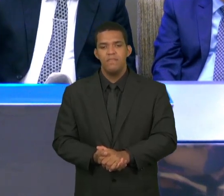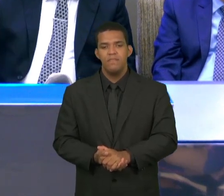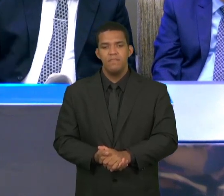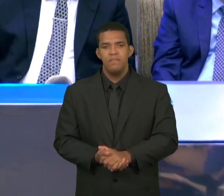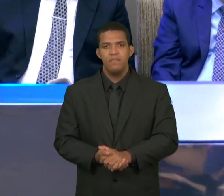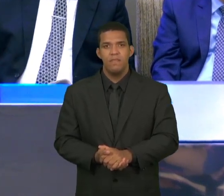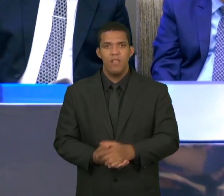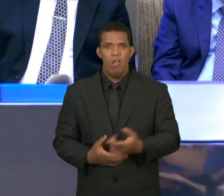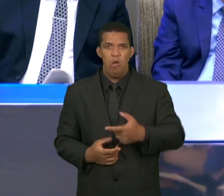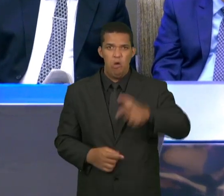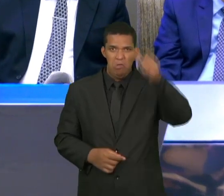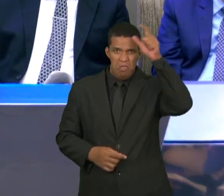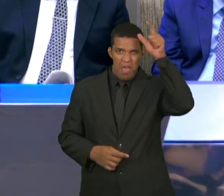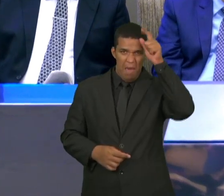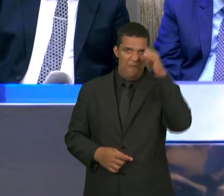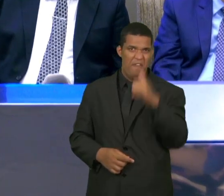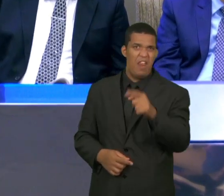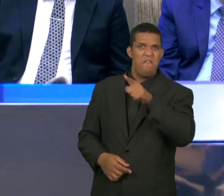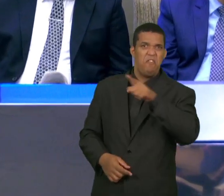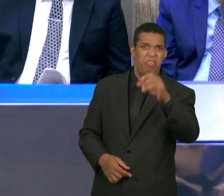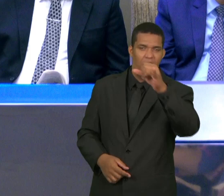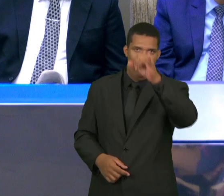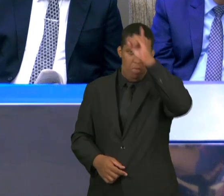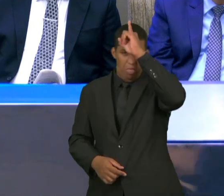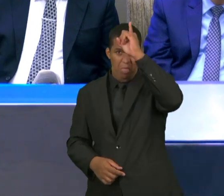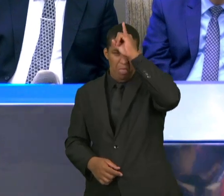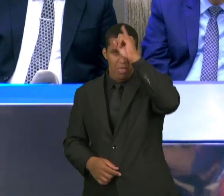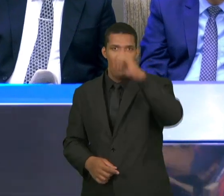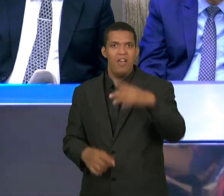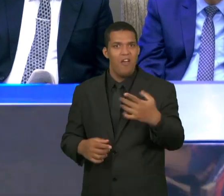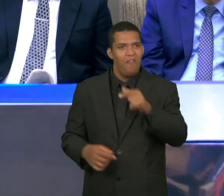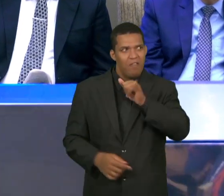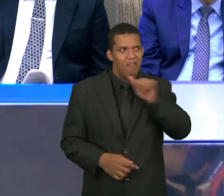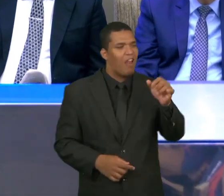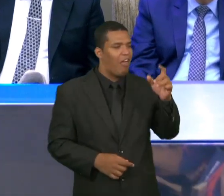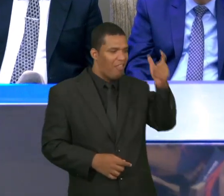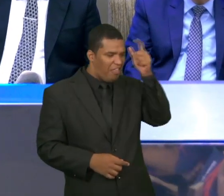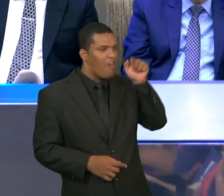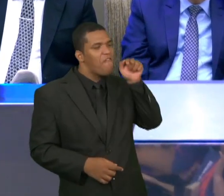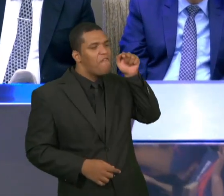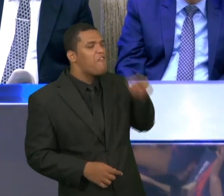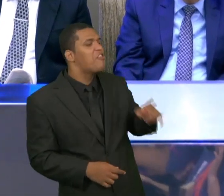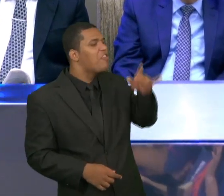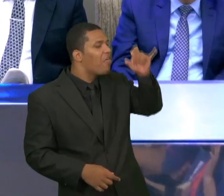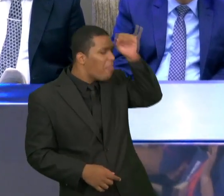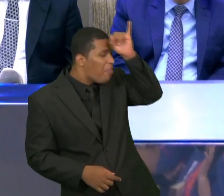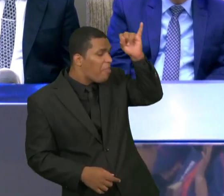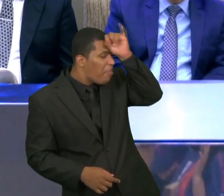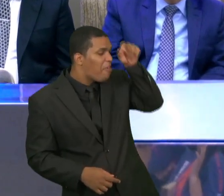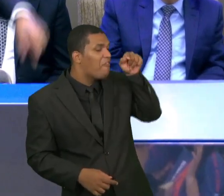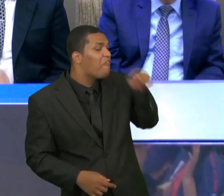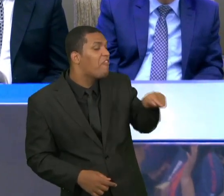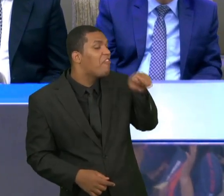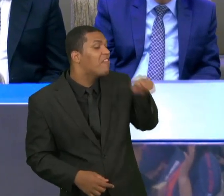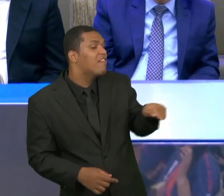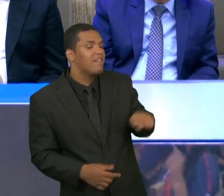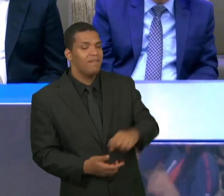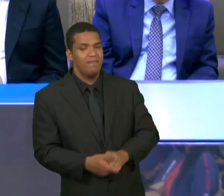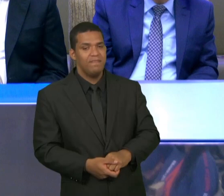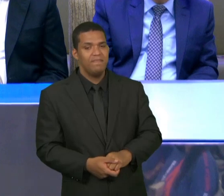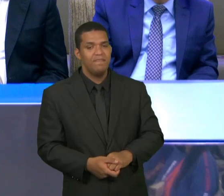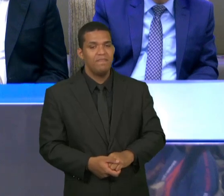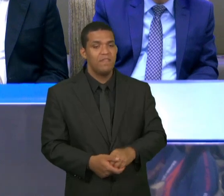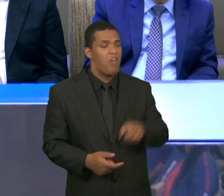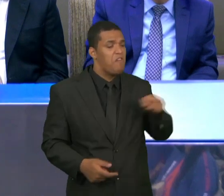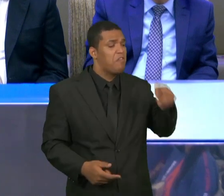O diabo diz que você é besta. Diz assim: besta é você. Besta é você, Satanás,